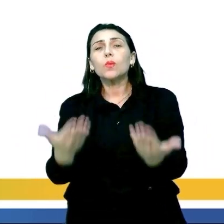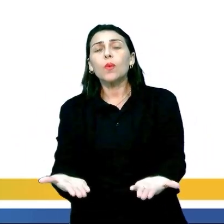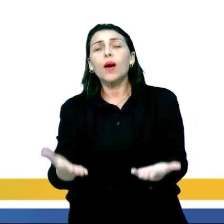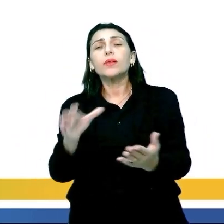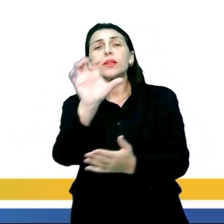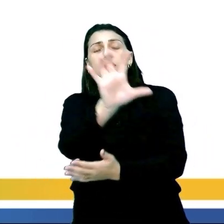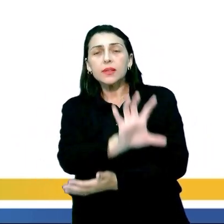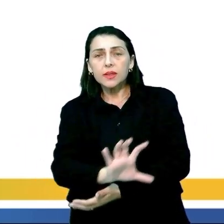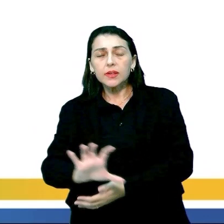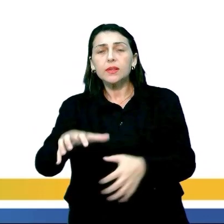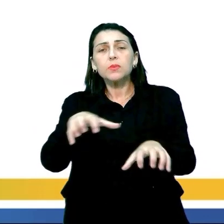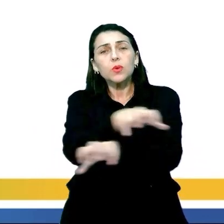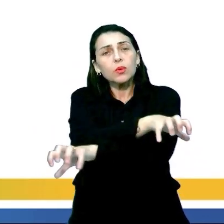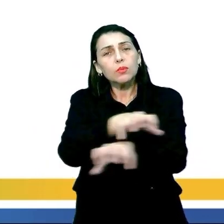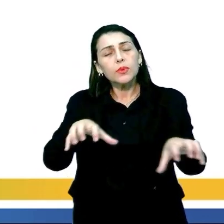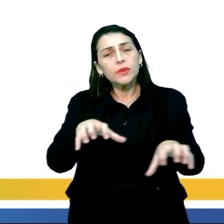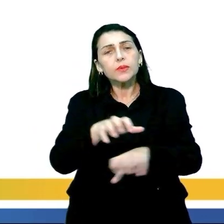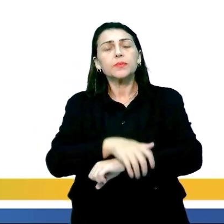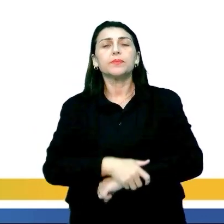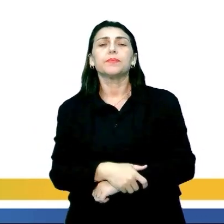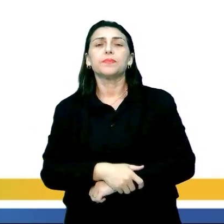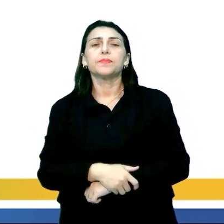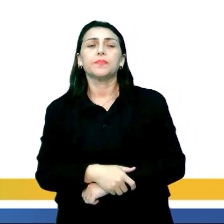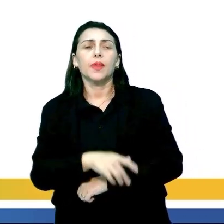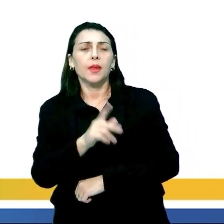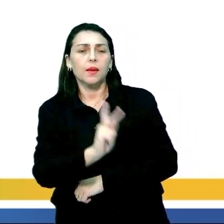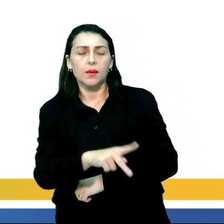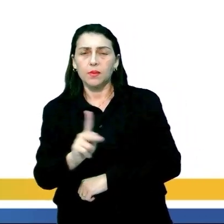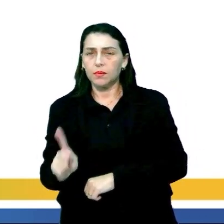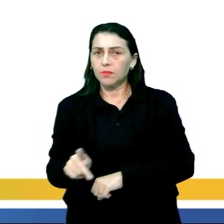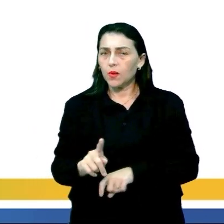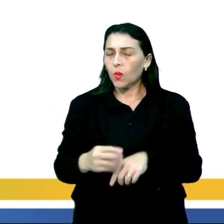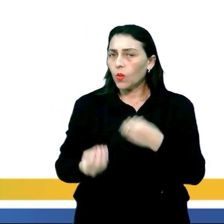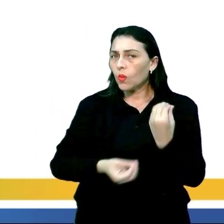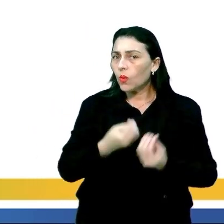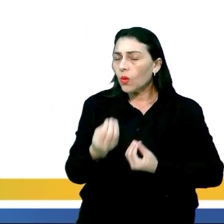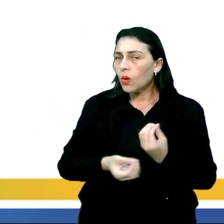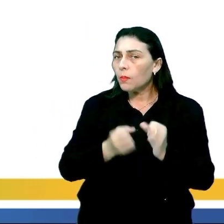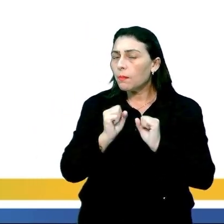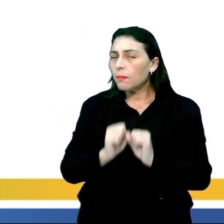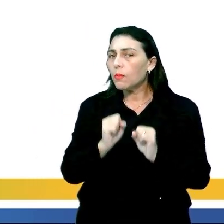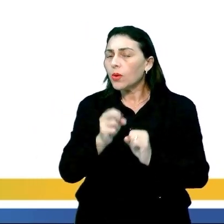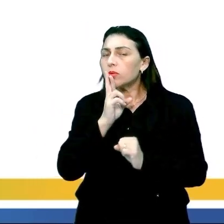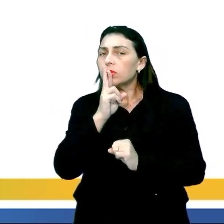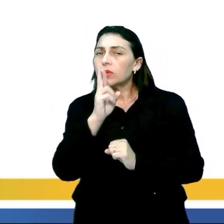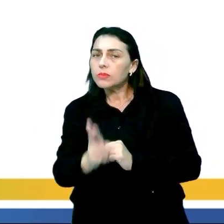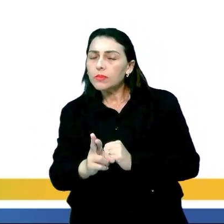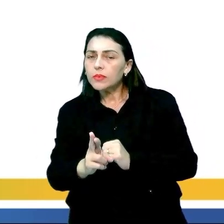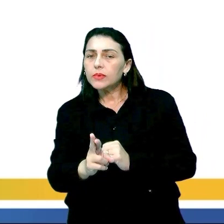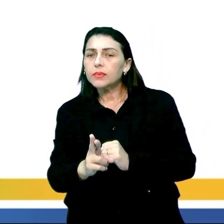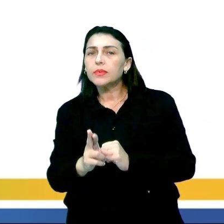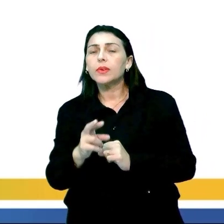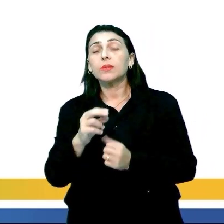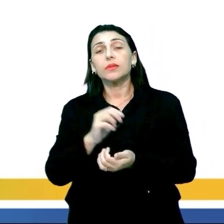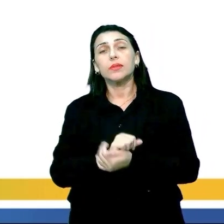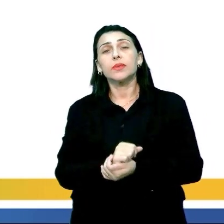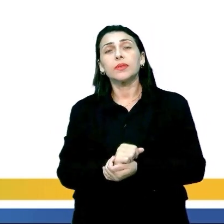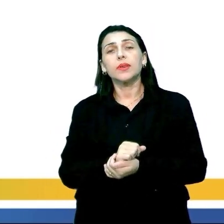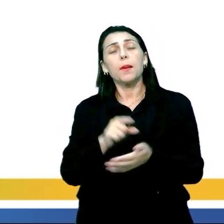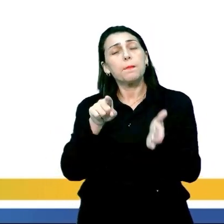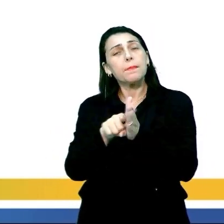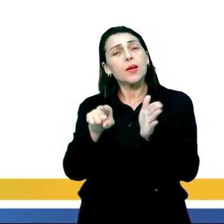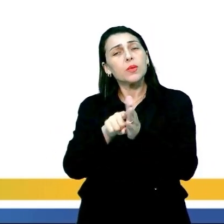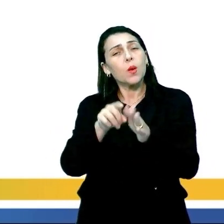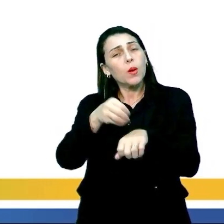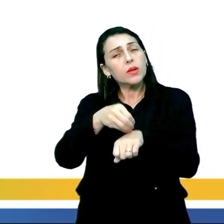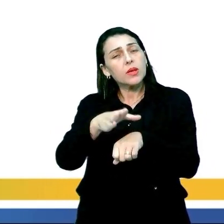dessas regiões, em qual desses biomas. Mas, professora, como que a gente pode chegar à resposta? Aqui, a questão dá